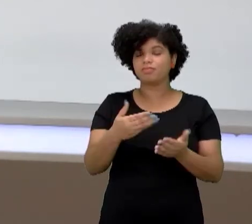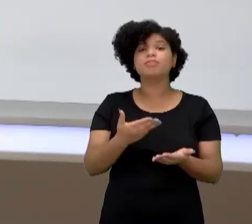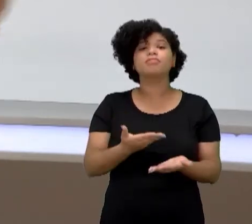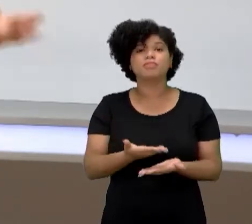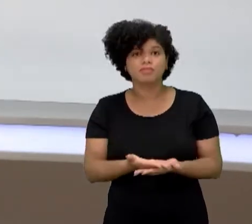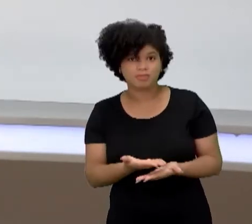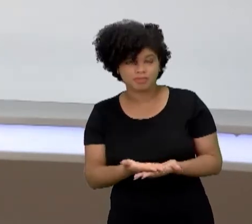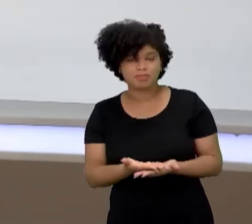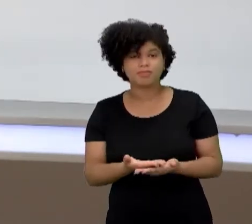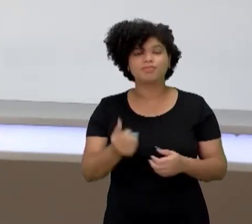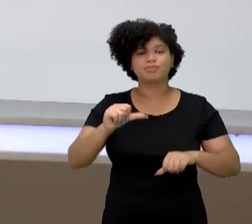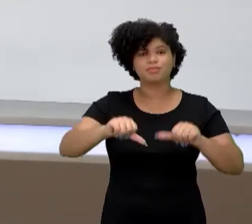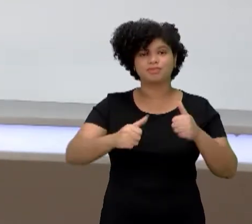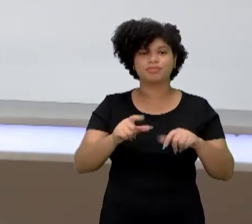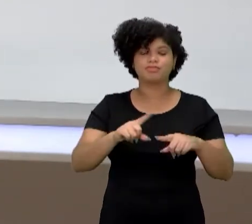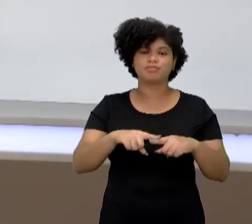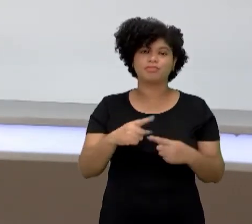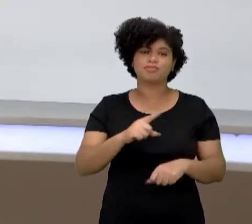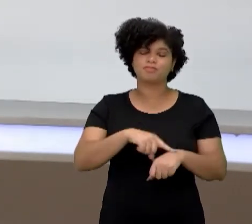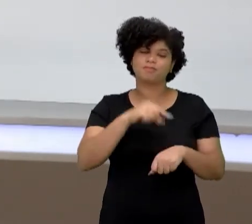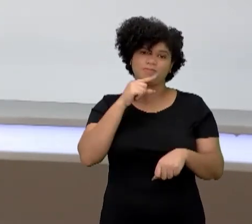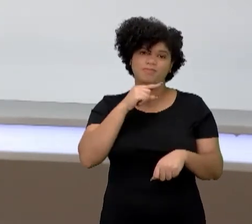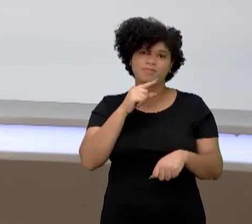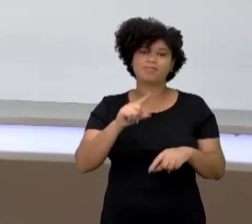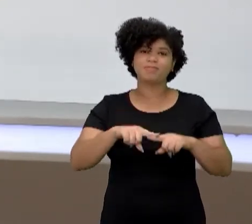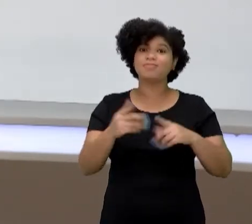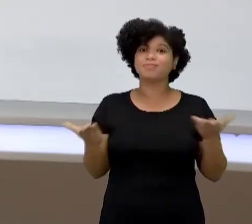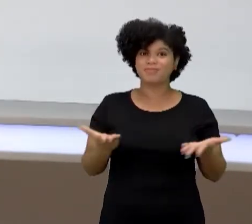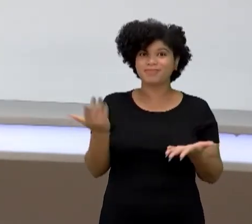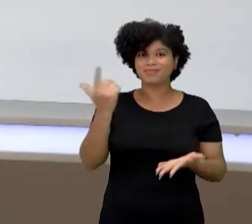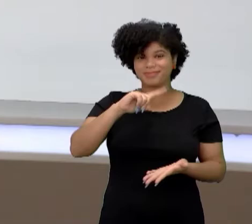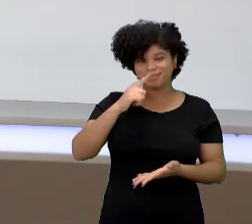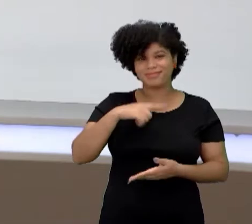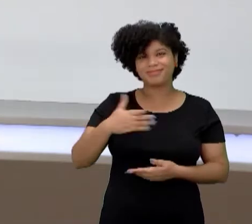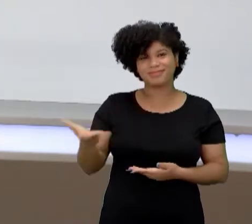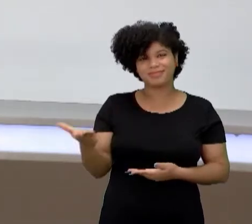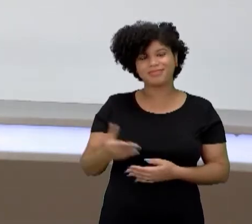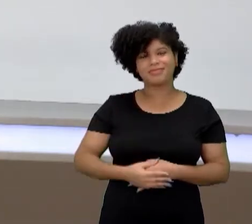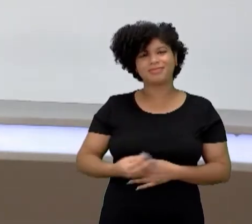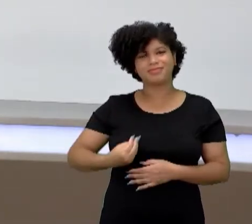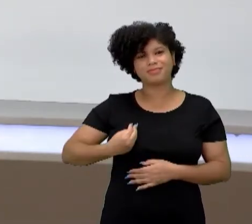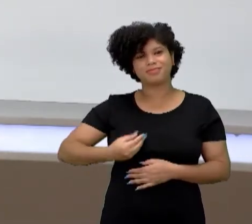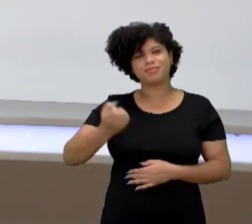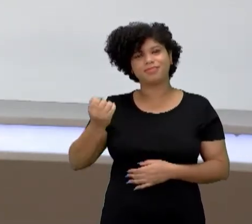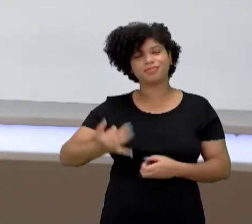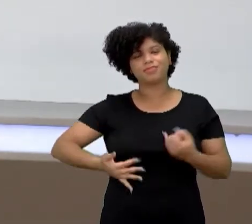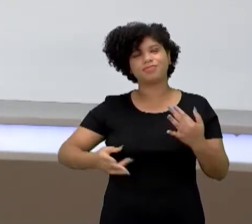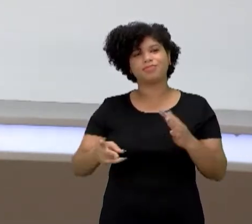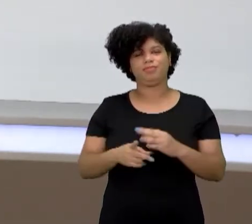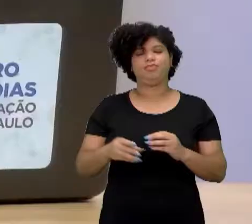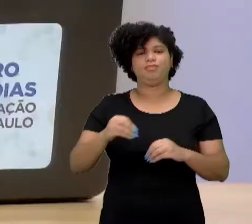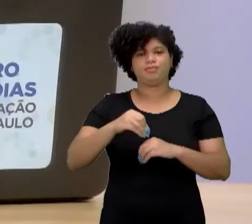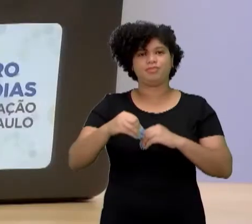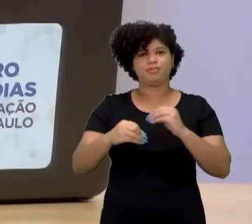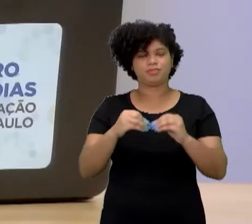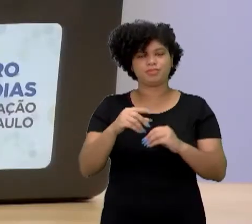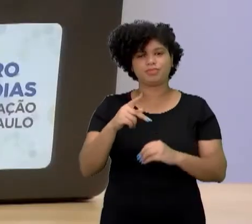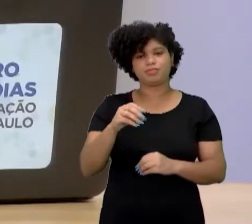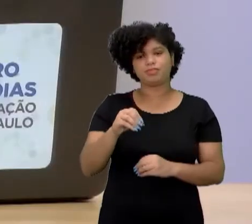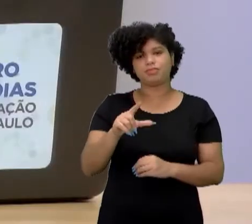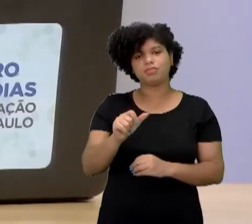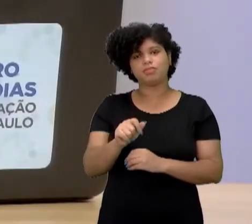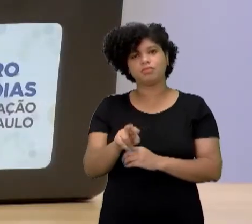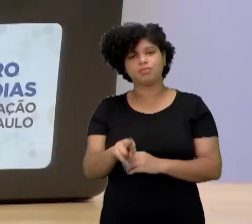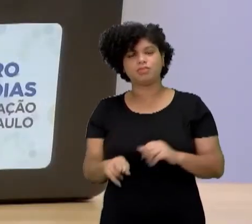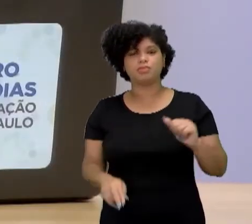Só que aí, né, não bate o horário e hoje a gente acabou batendo o horário e ela veio aqui para falar de ligação polar e apolar. Exatamente,